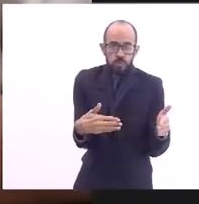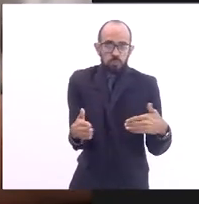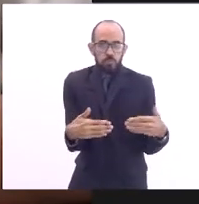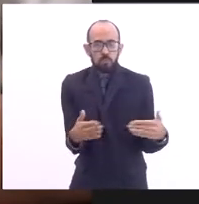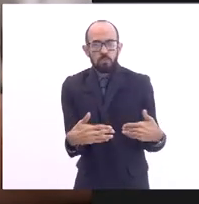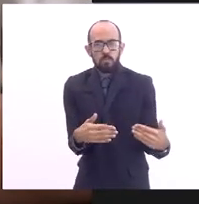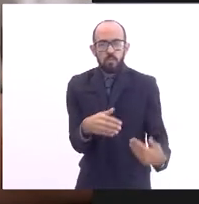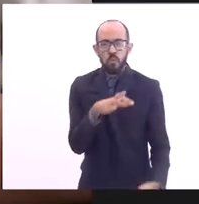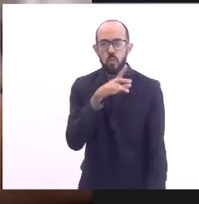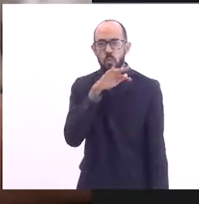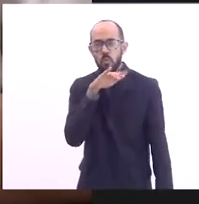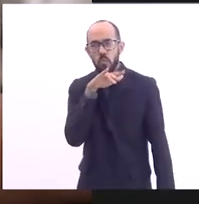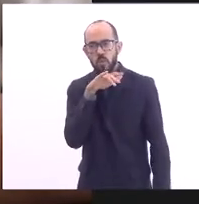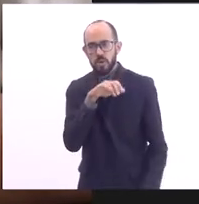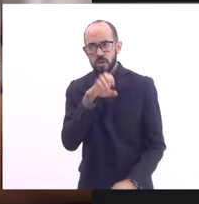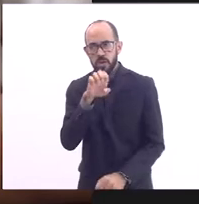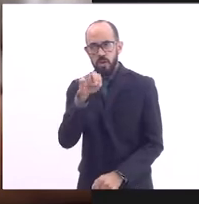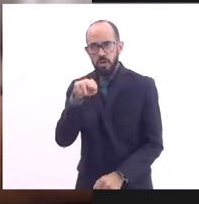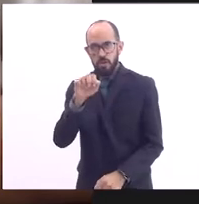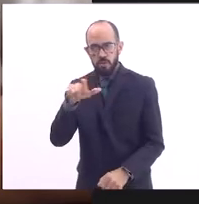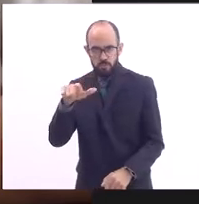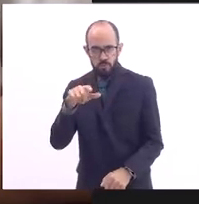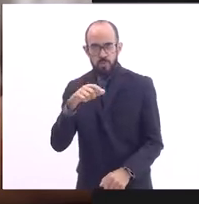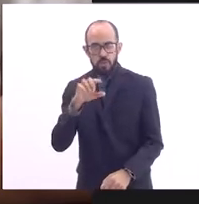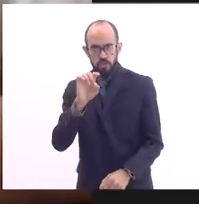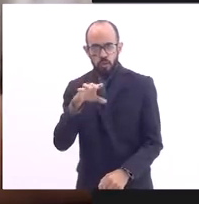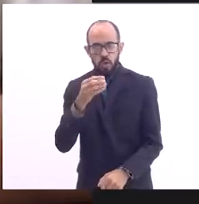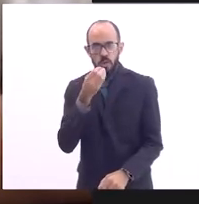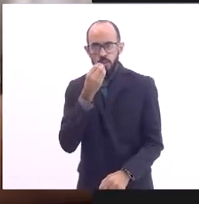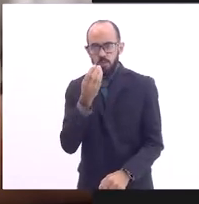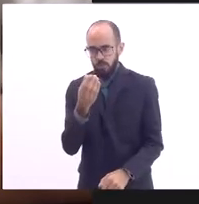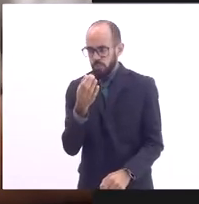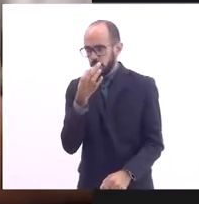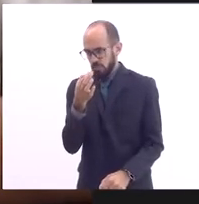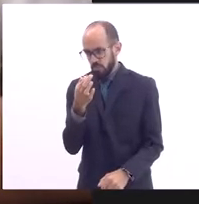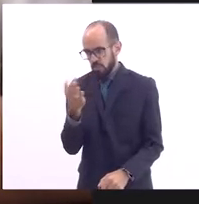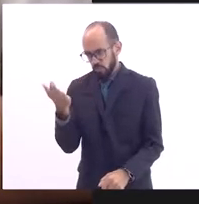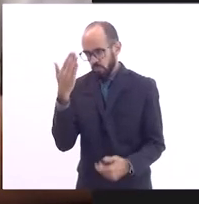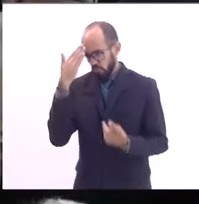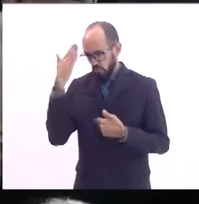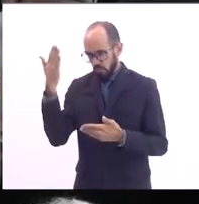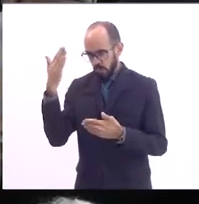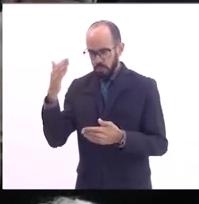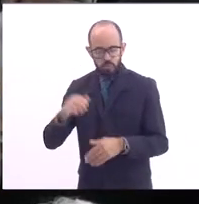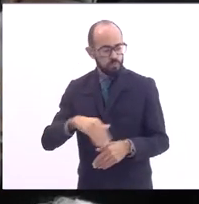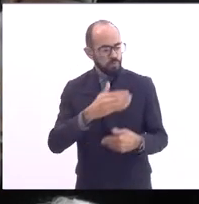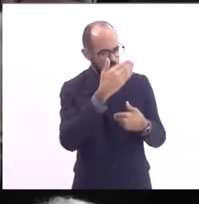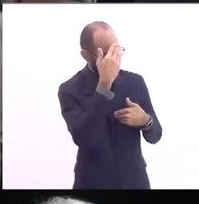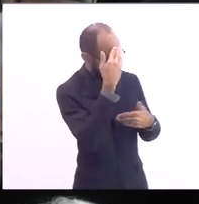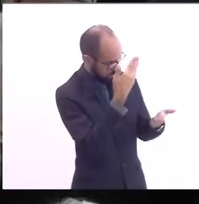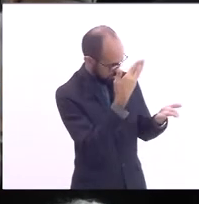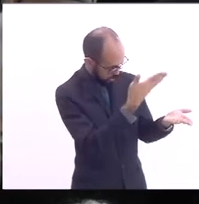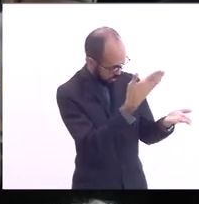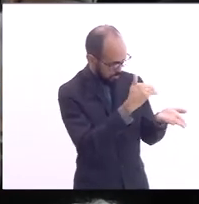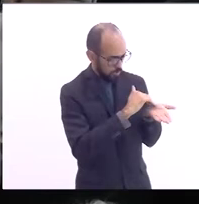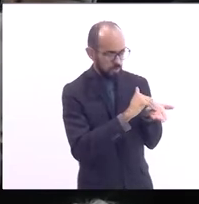muito deficitária da Enel. Esse é o meu relato. Obrigado. Muito obrigado.